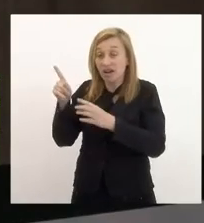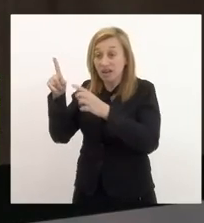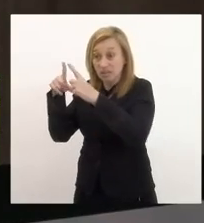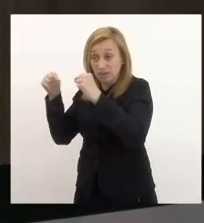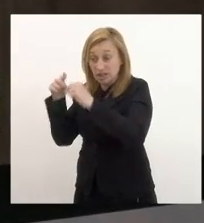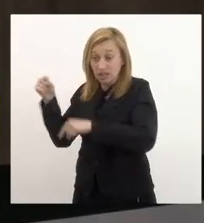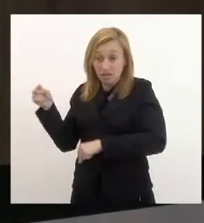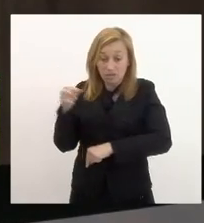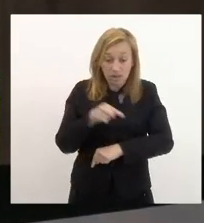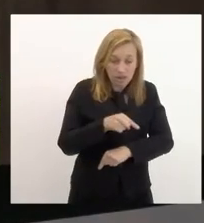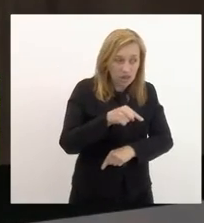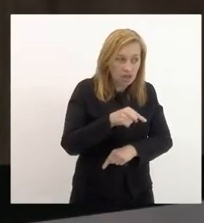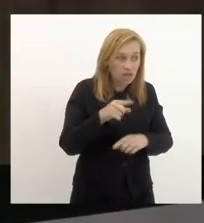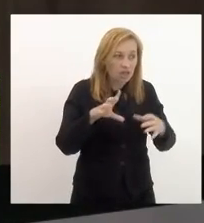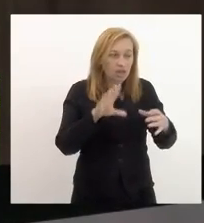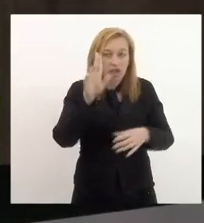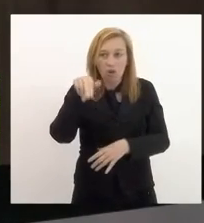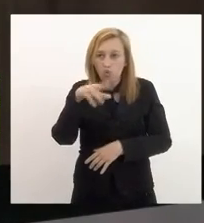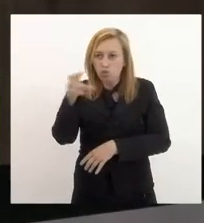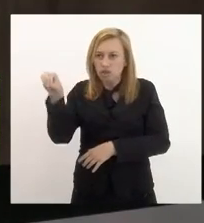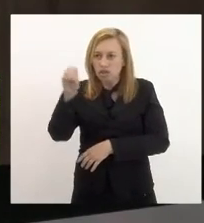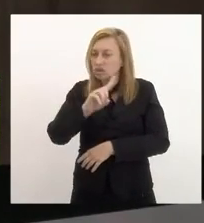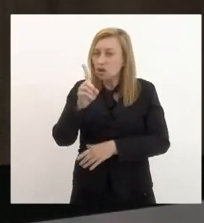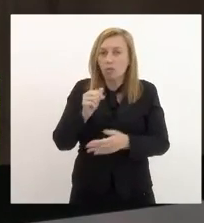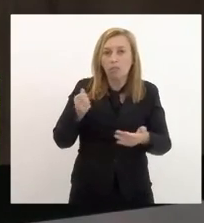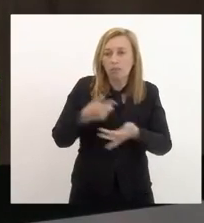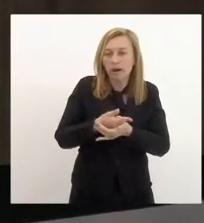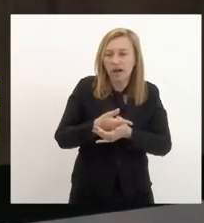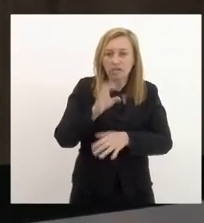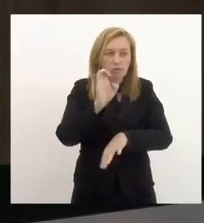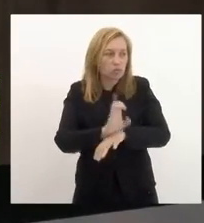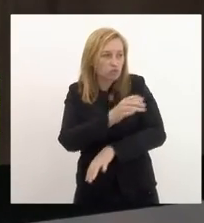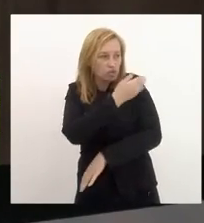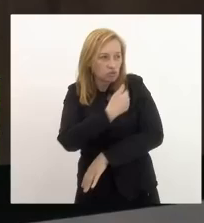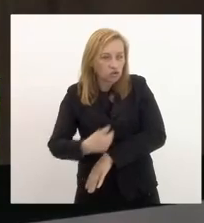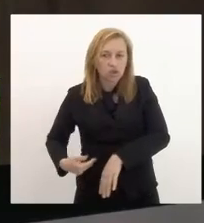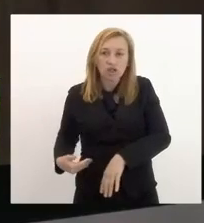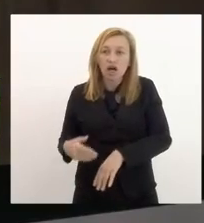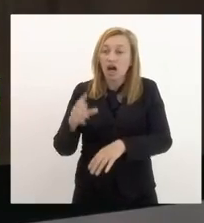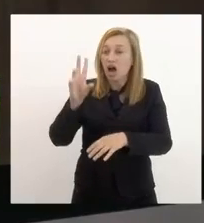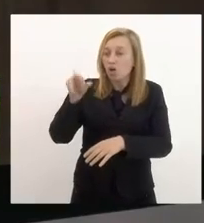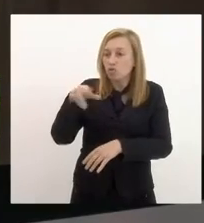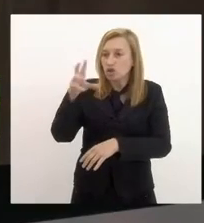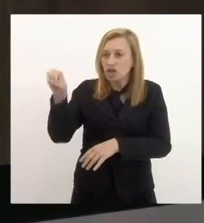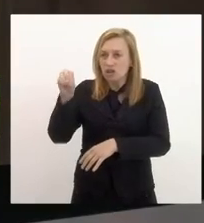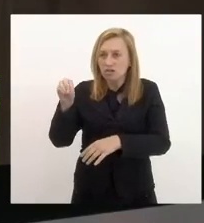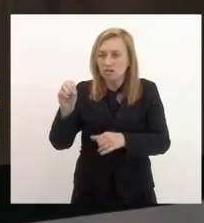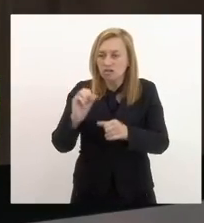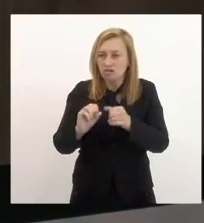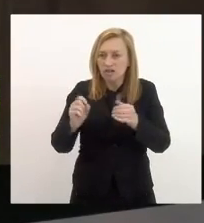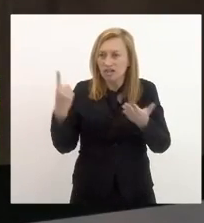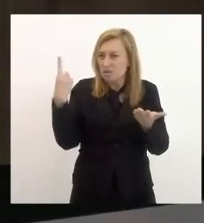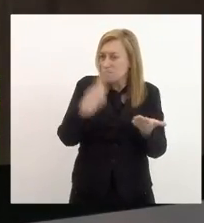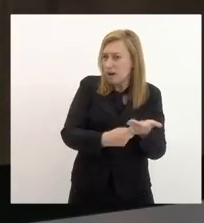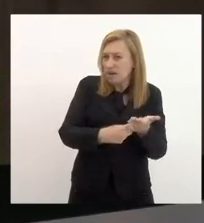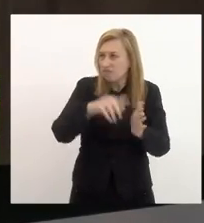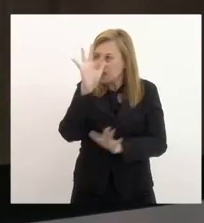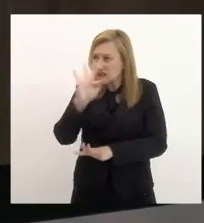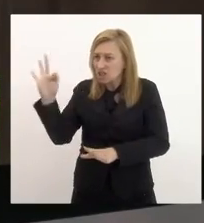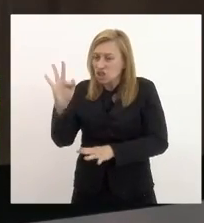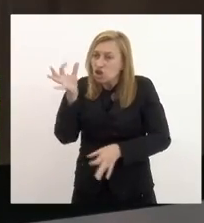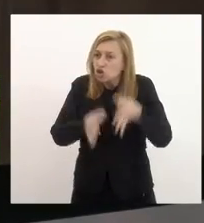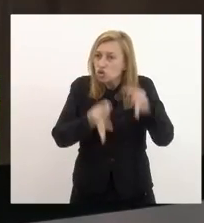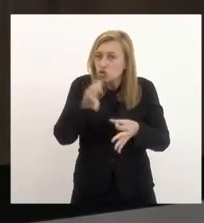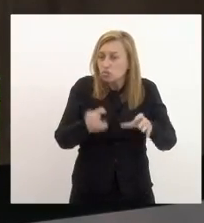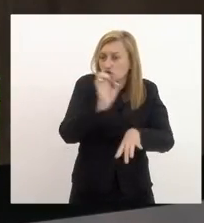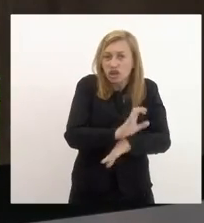para cá e a união não é uma boa pagadora para o governo do estado a união não faz o pacto federativo mais justo